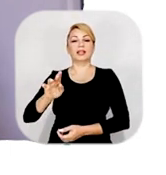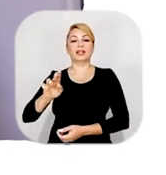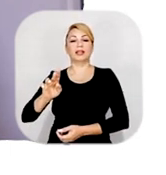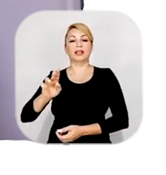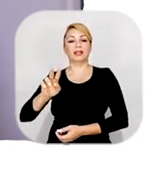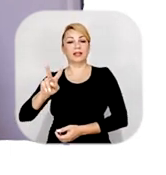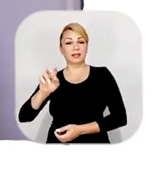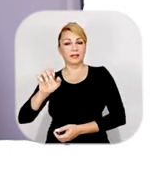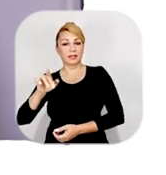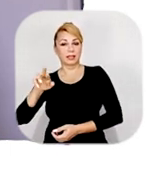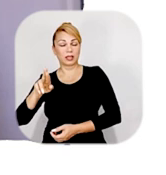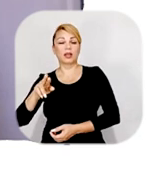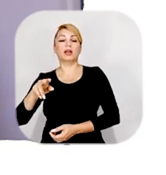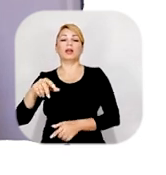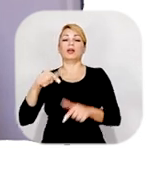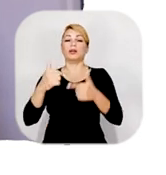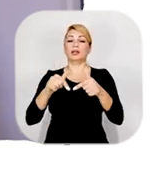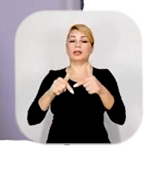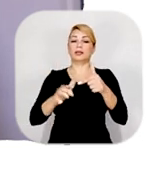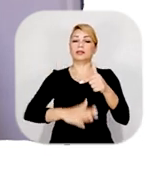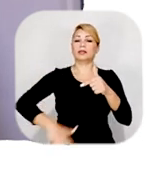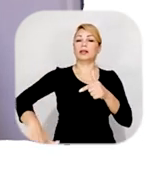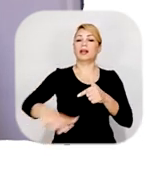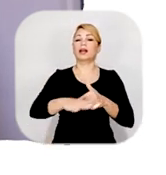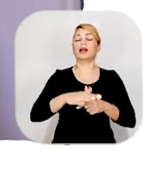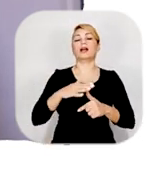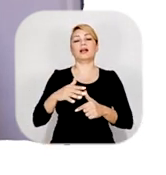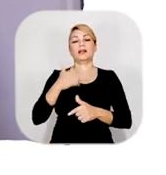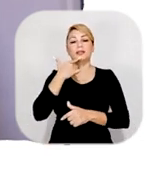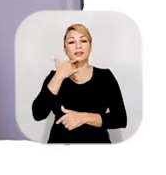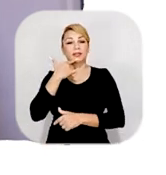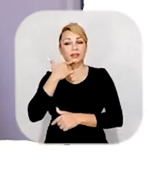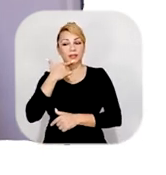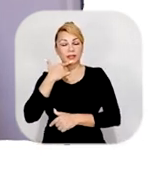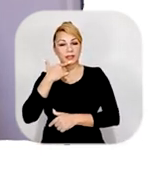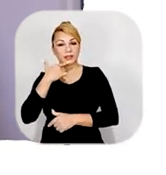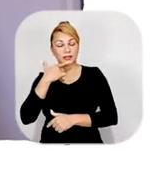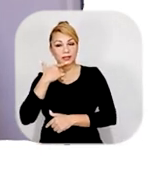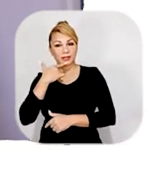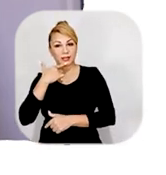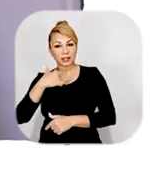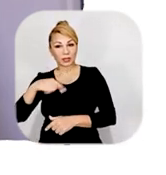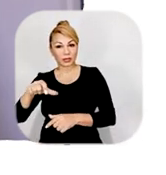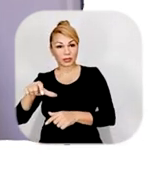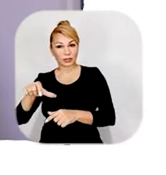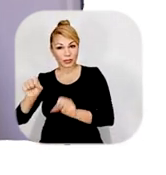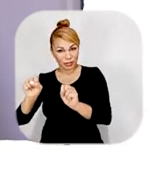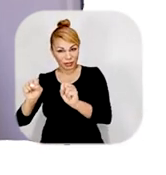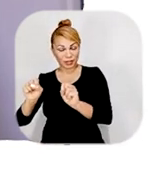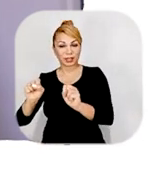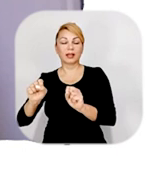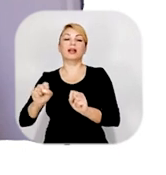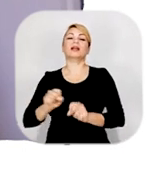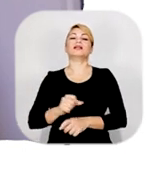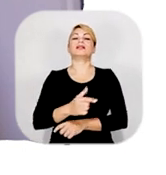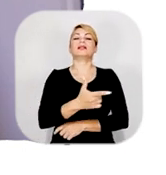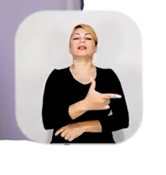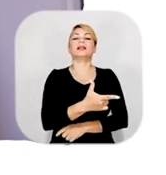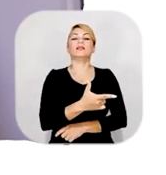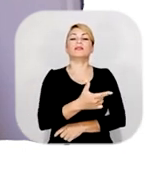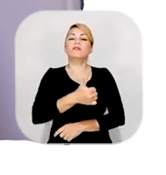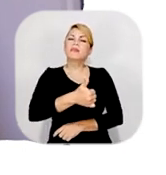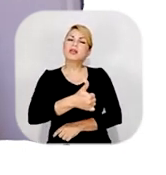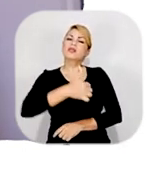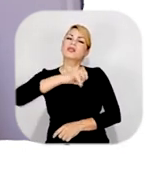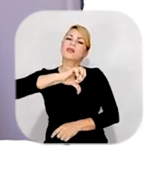eu sou linguista. Desde os anos 90 eu trabalho com línguas